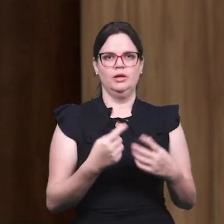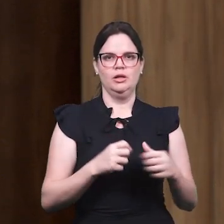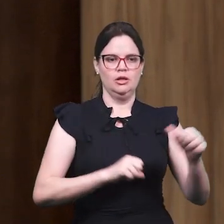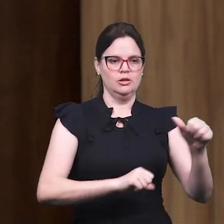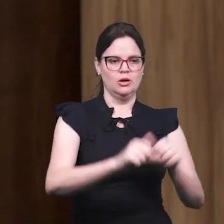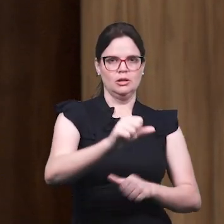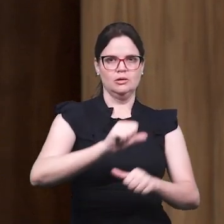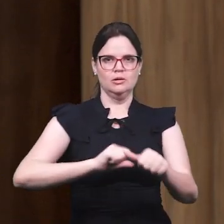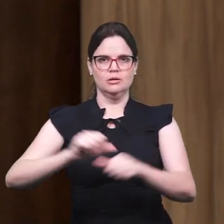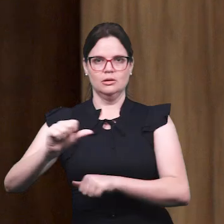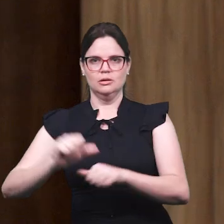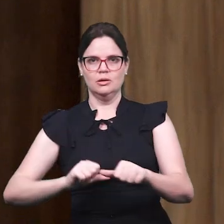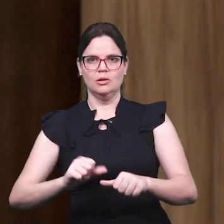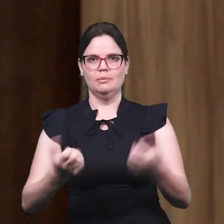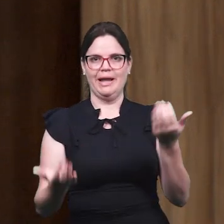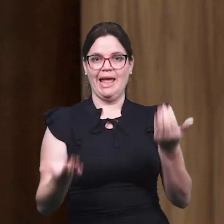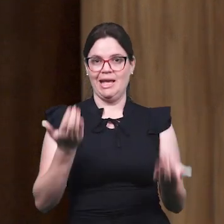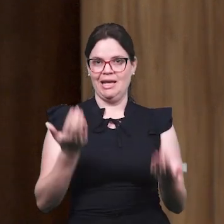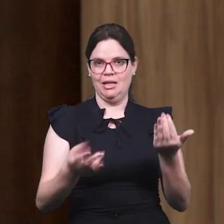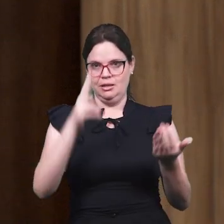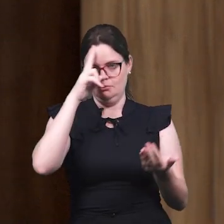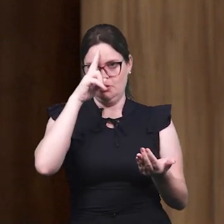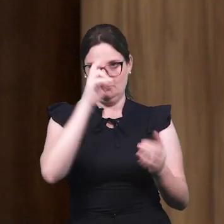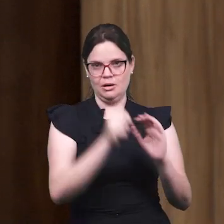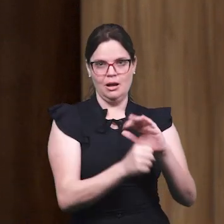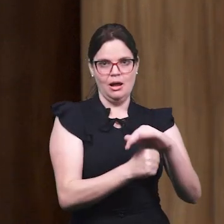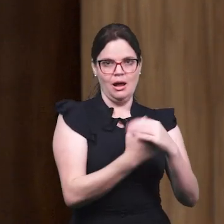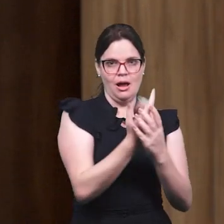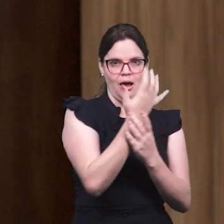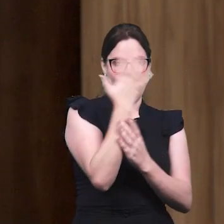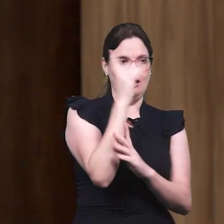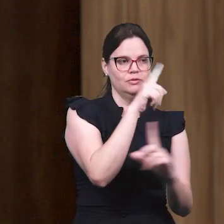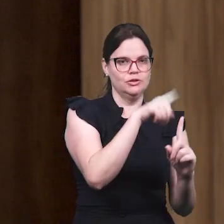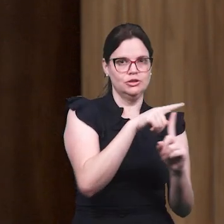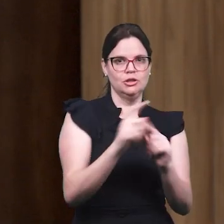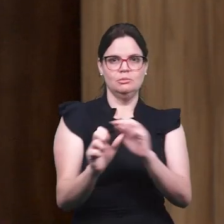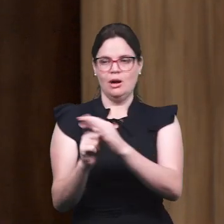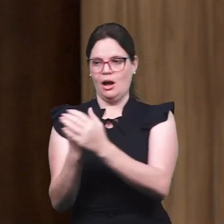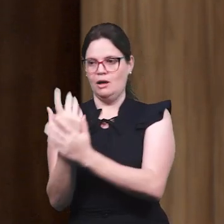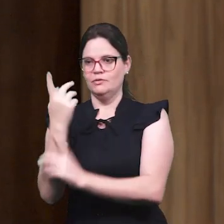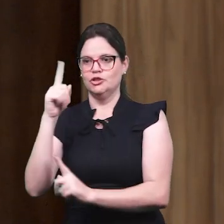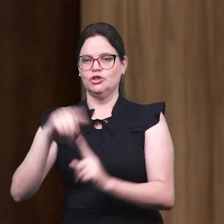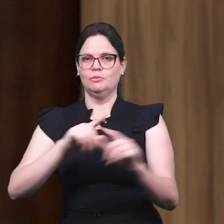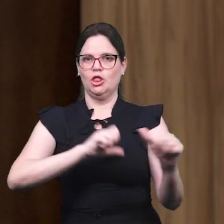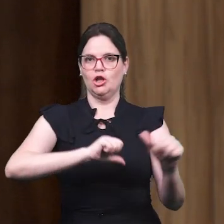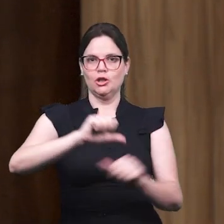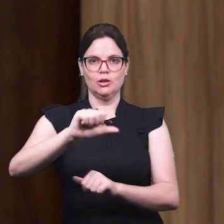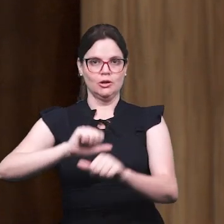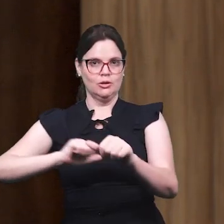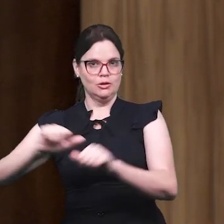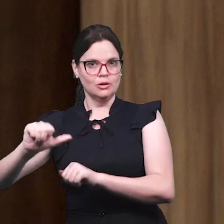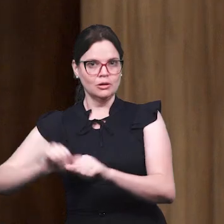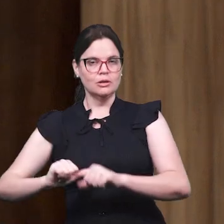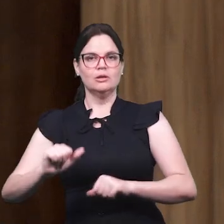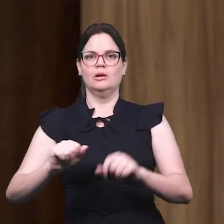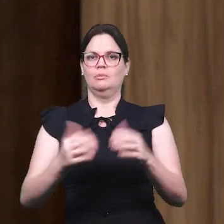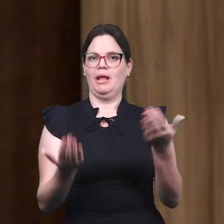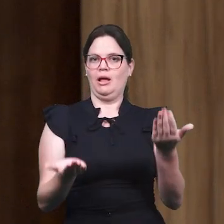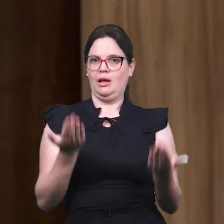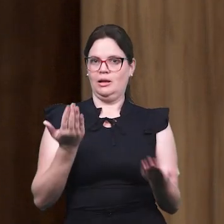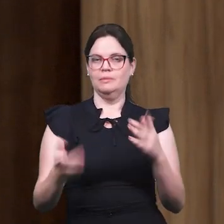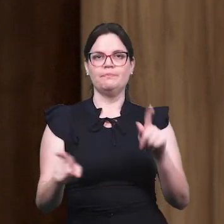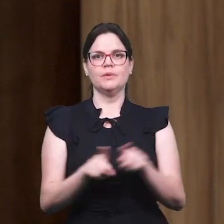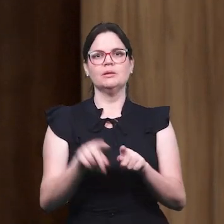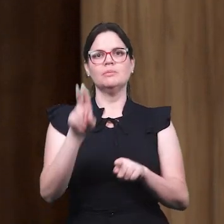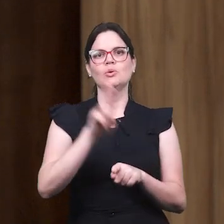cultura, que é um manejo simples para ele, já que já conhece ali o procedimento da terra, e também usar recursos